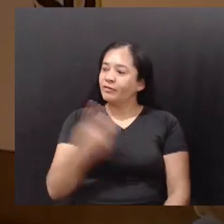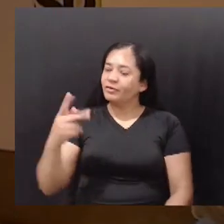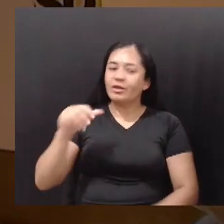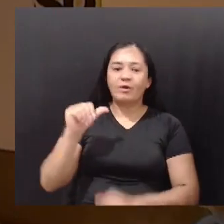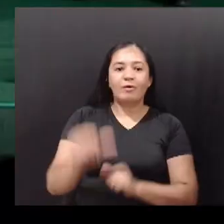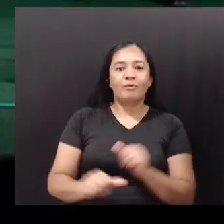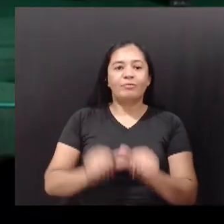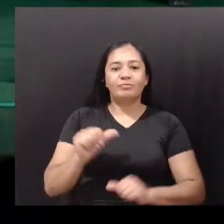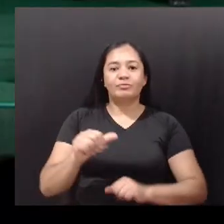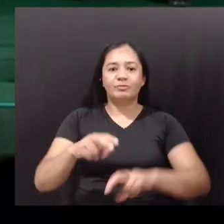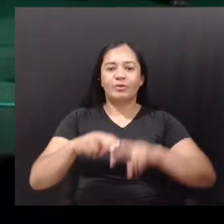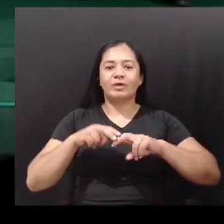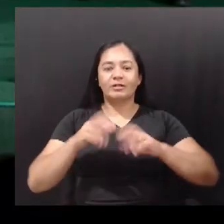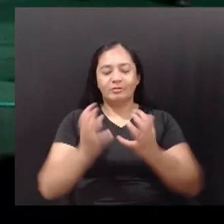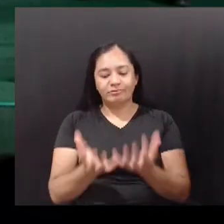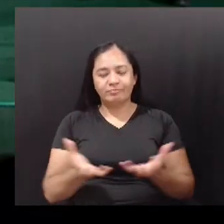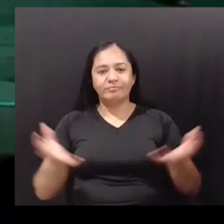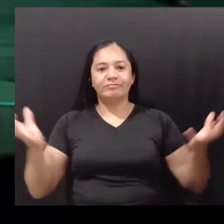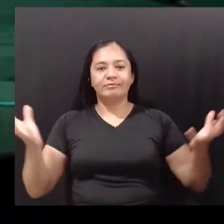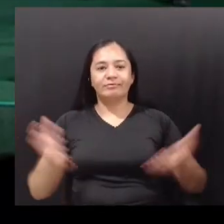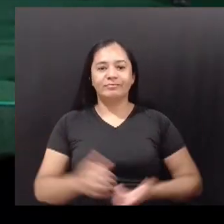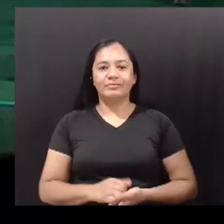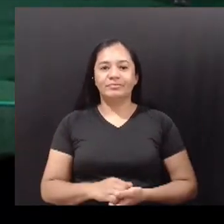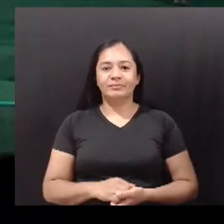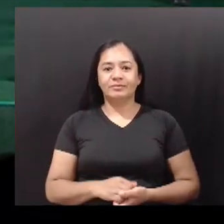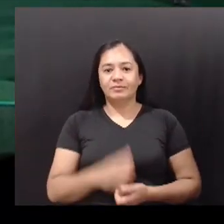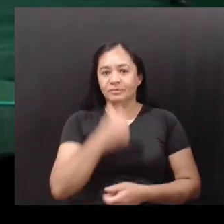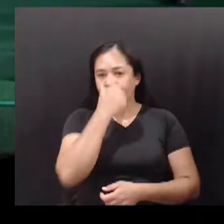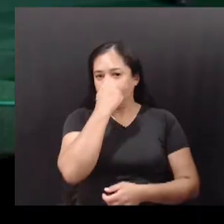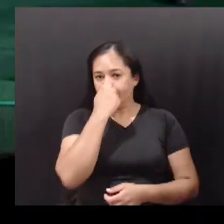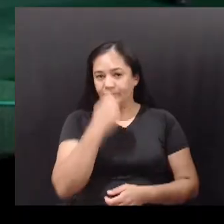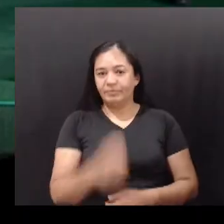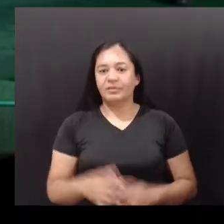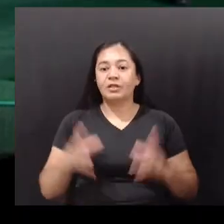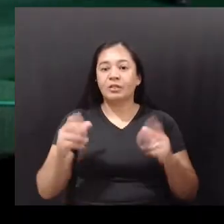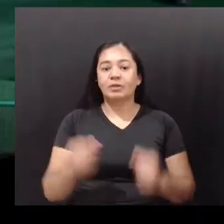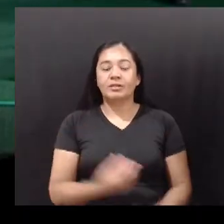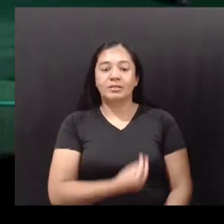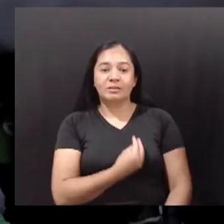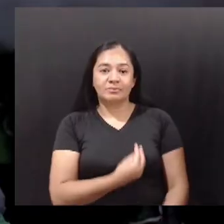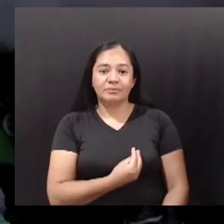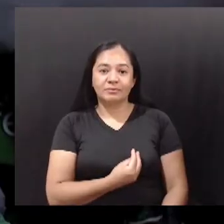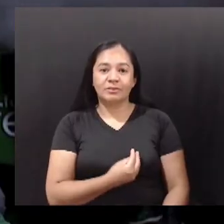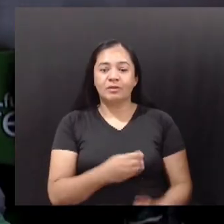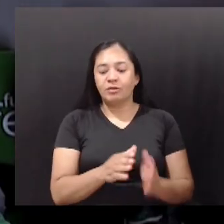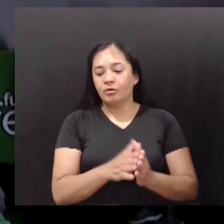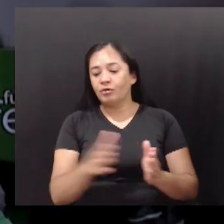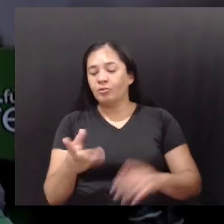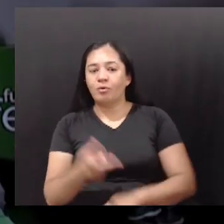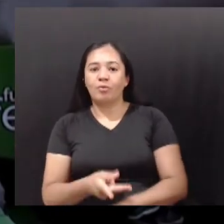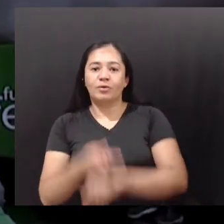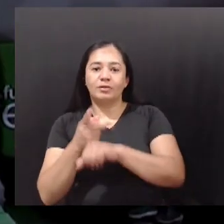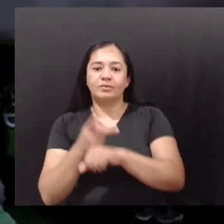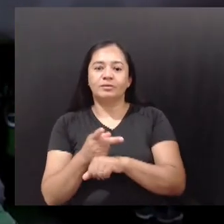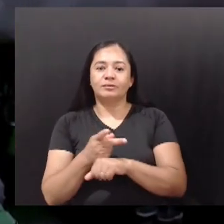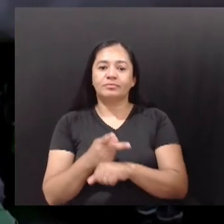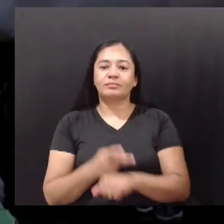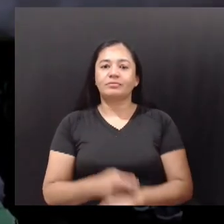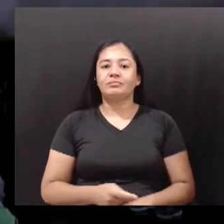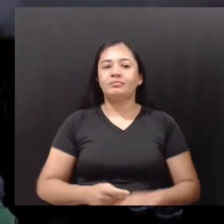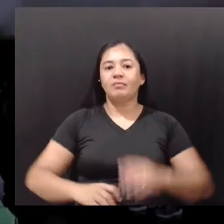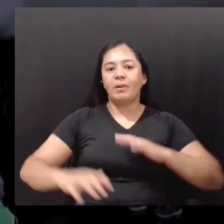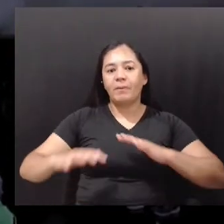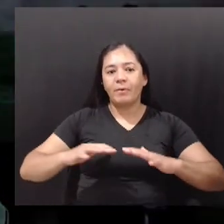meio da horta. E para contagiar todos os presentes, durante a premiação, uma batalha de rima foi feita pelo